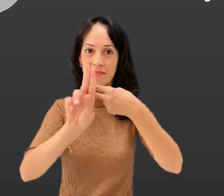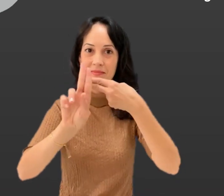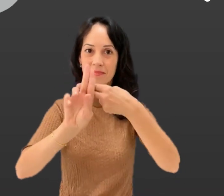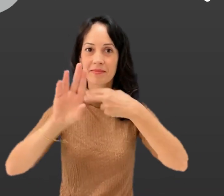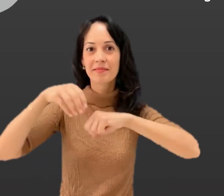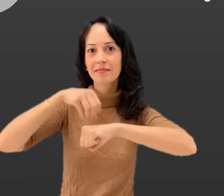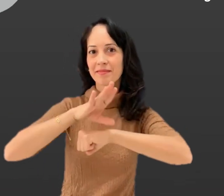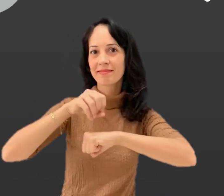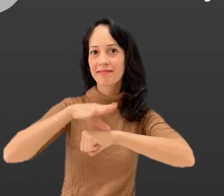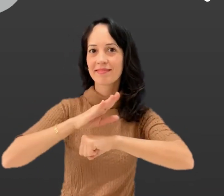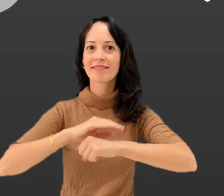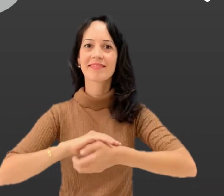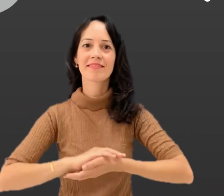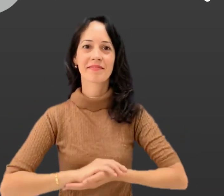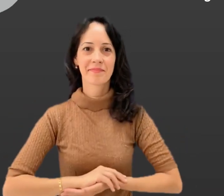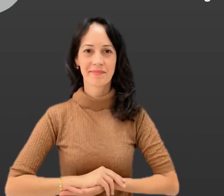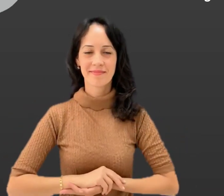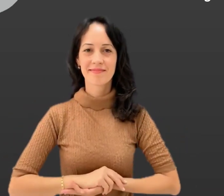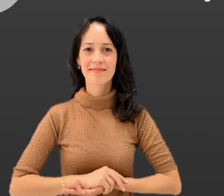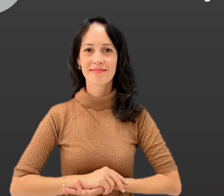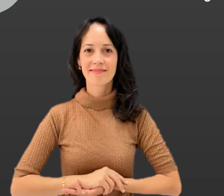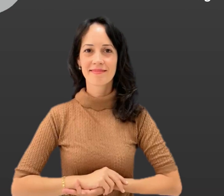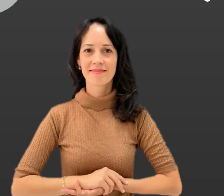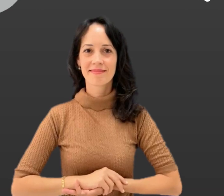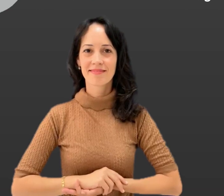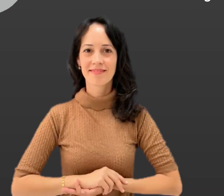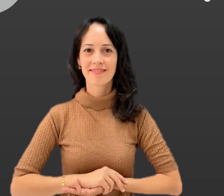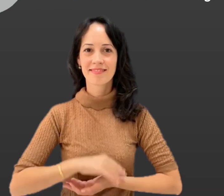UNIFAL-MG em podcast.